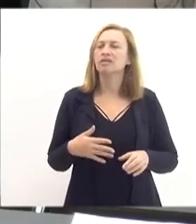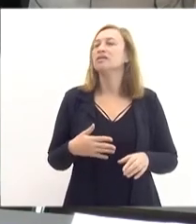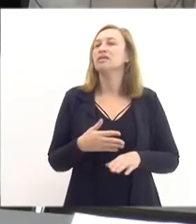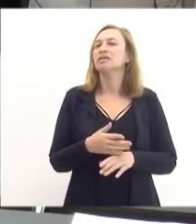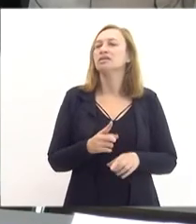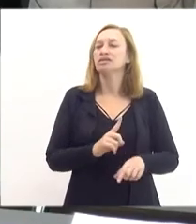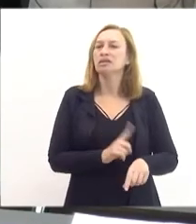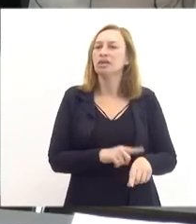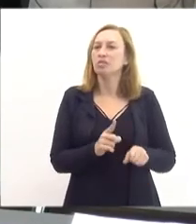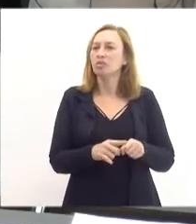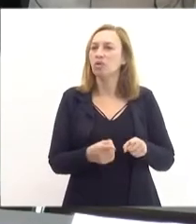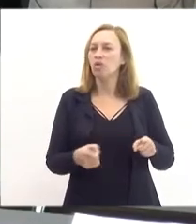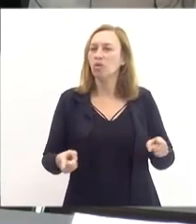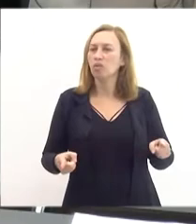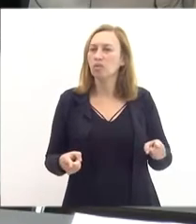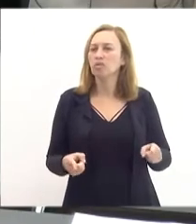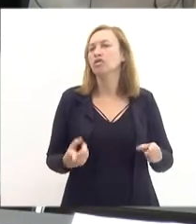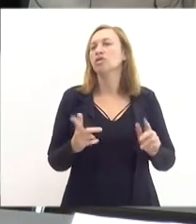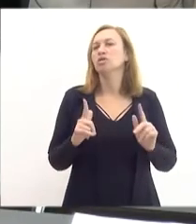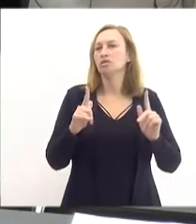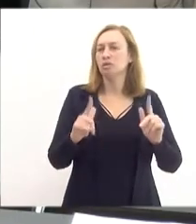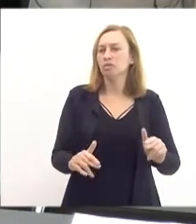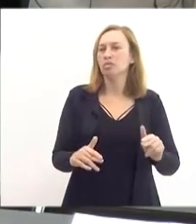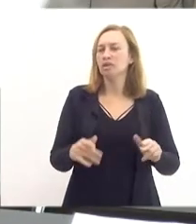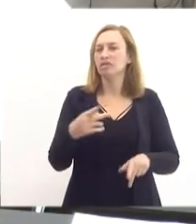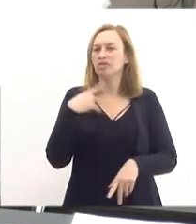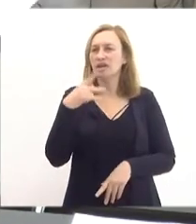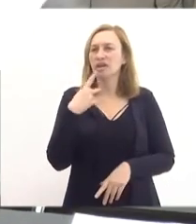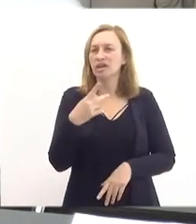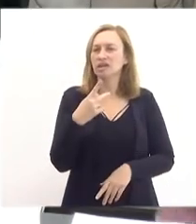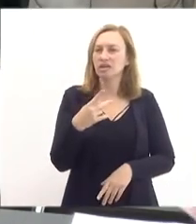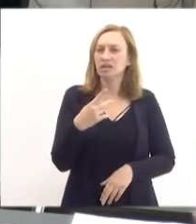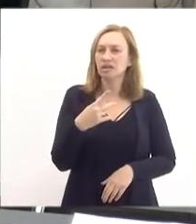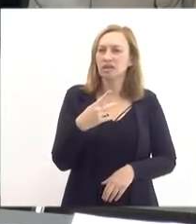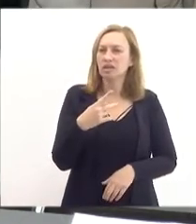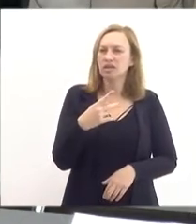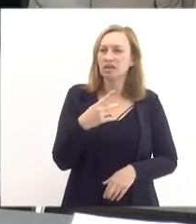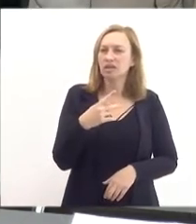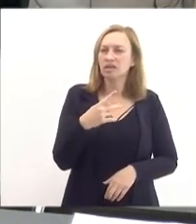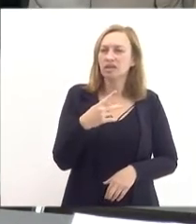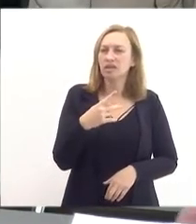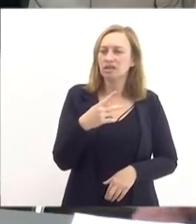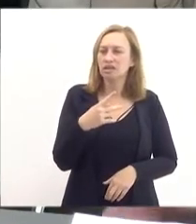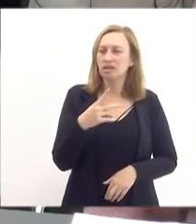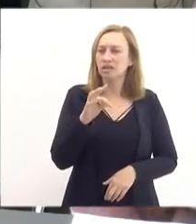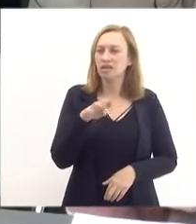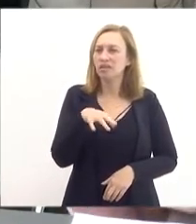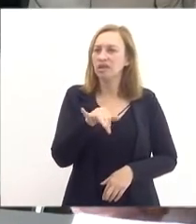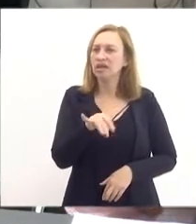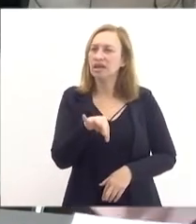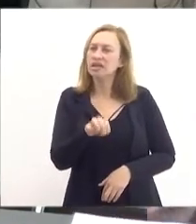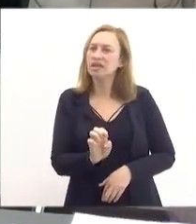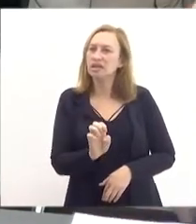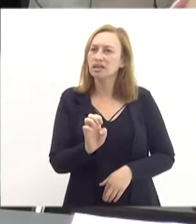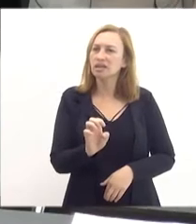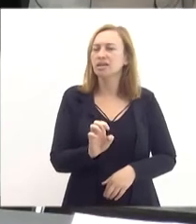E, novamente, a questão da rentabilidade, a nosso juízo, não cabe entre entes públicos.